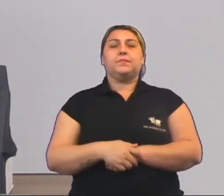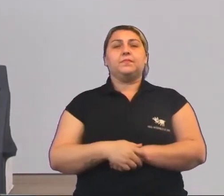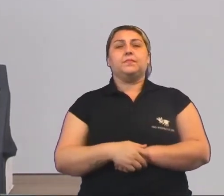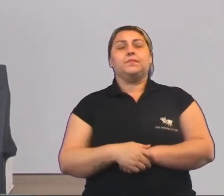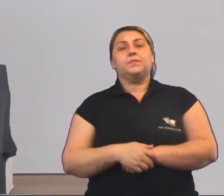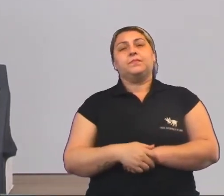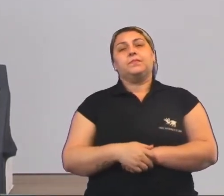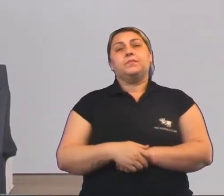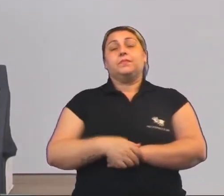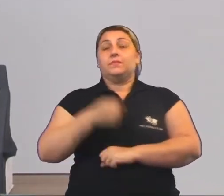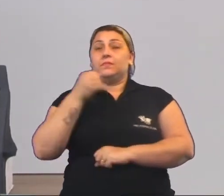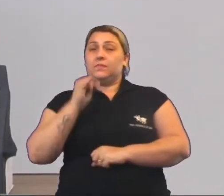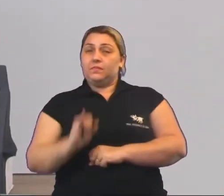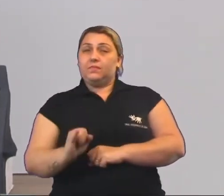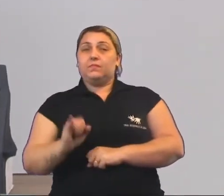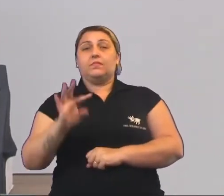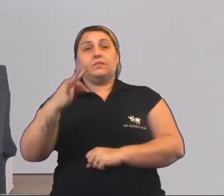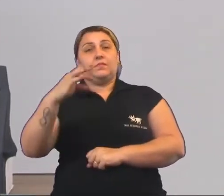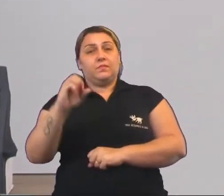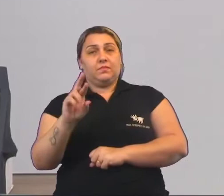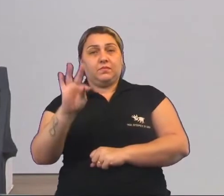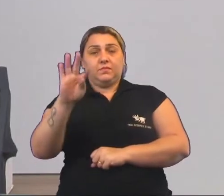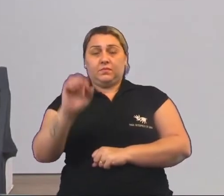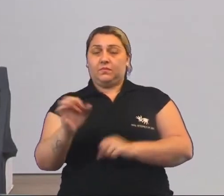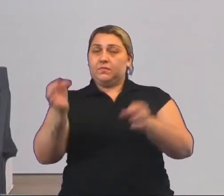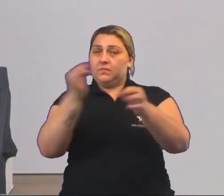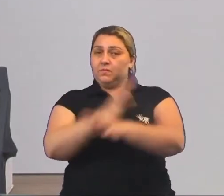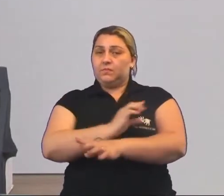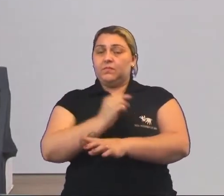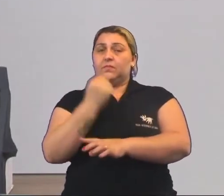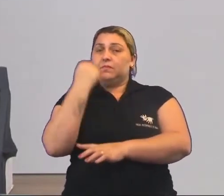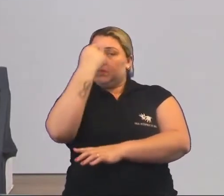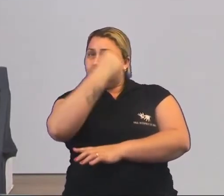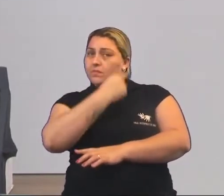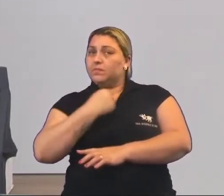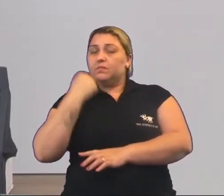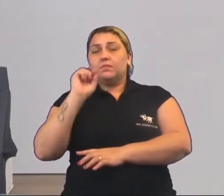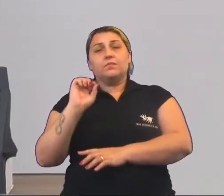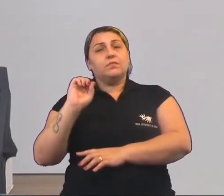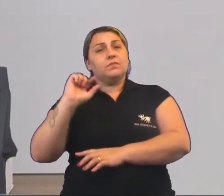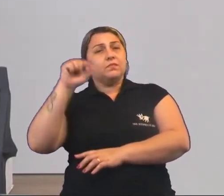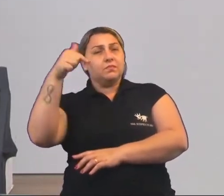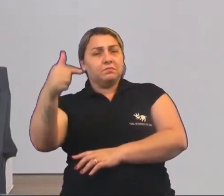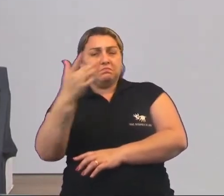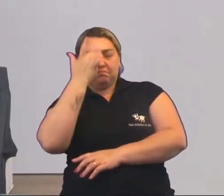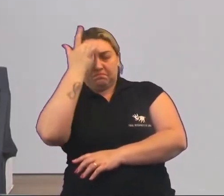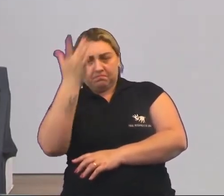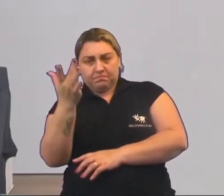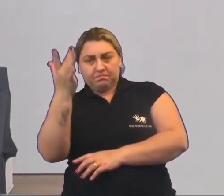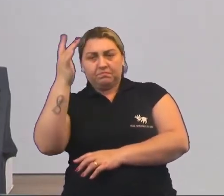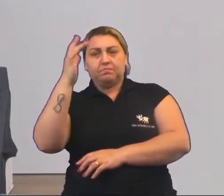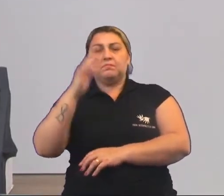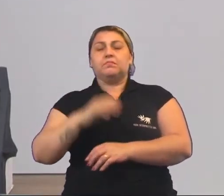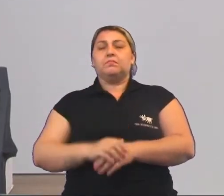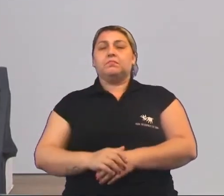Muito bem. Se a torta ficou pronta somente 1 hora depois, está bem fácil, né?